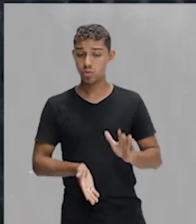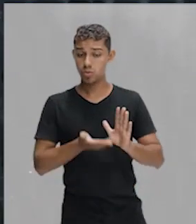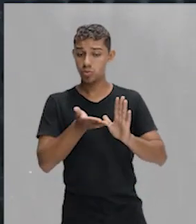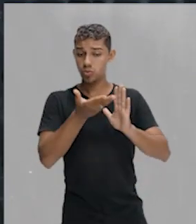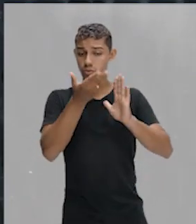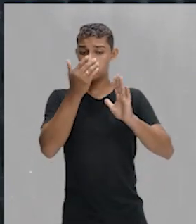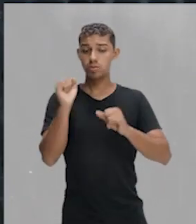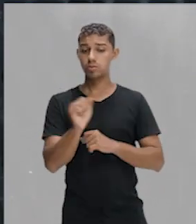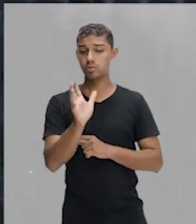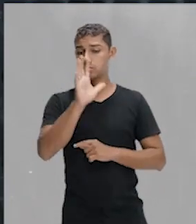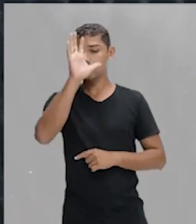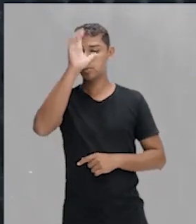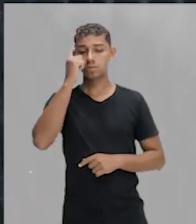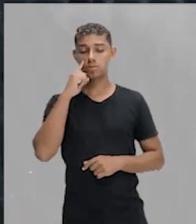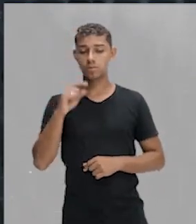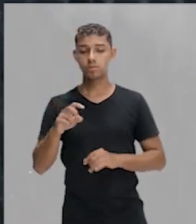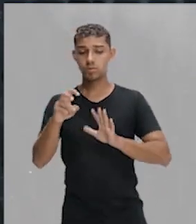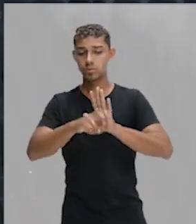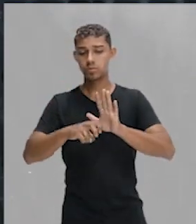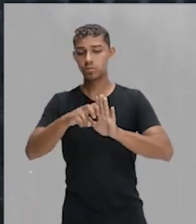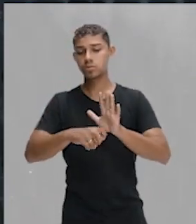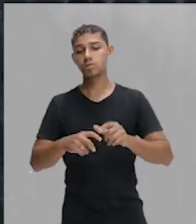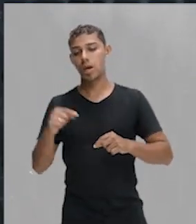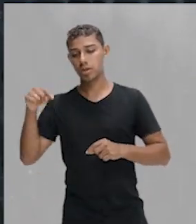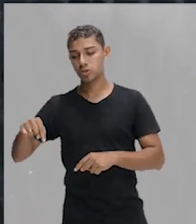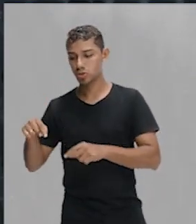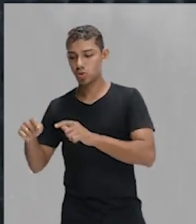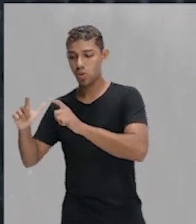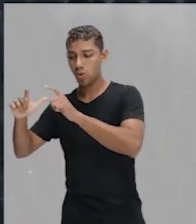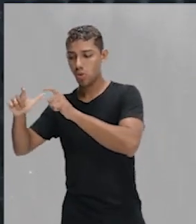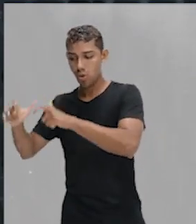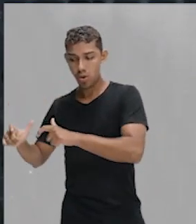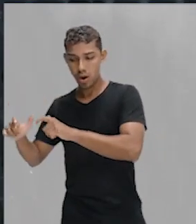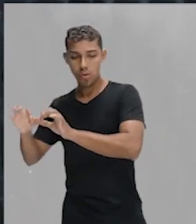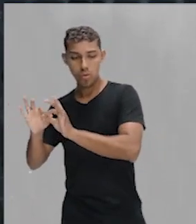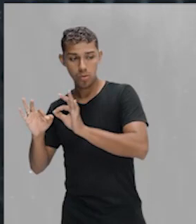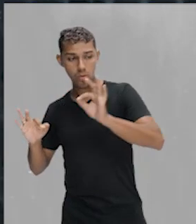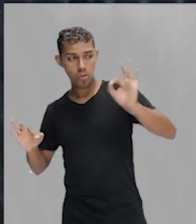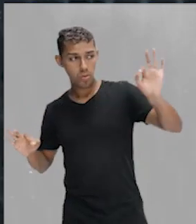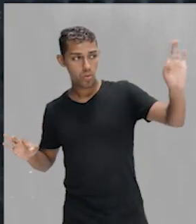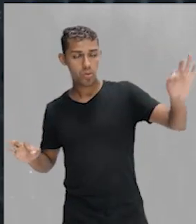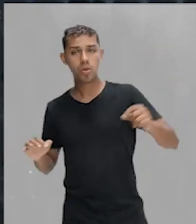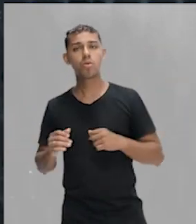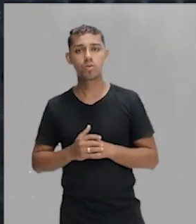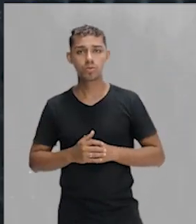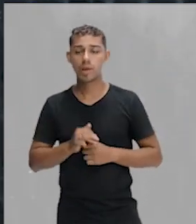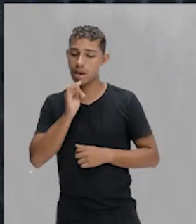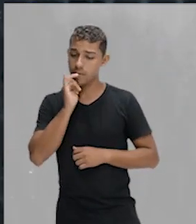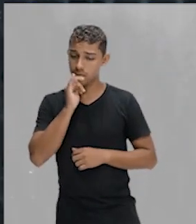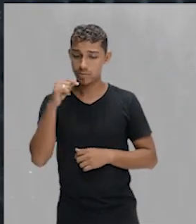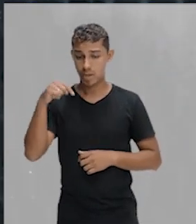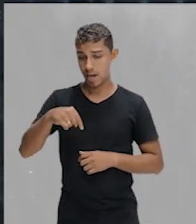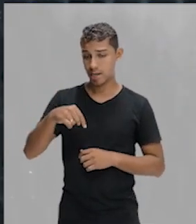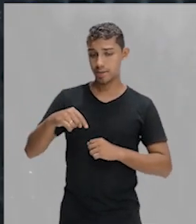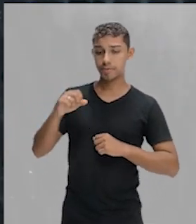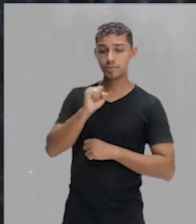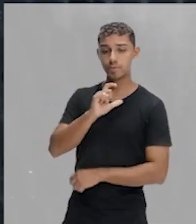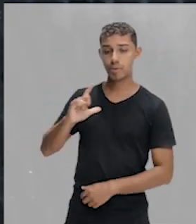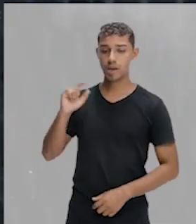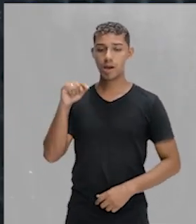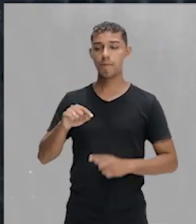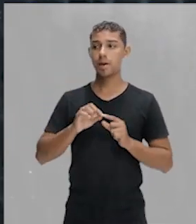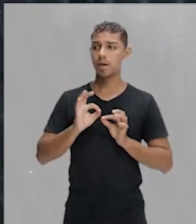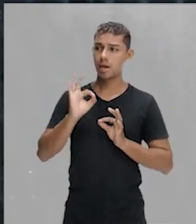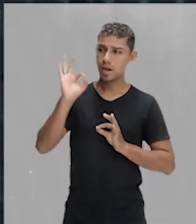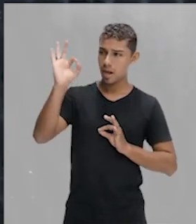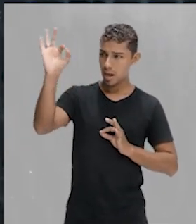alto, porque ele vai em lugares mais distantes, tá? Aqui nós temos, por exemplo, para ir para Paraupebas, a gente precisa